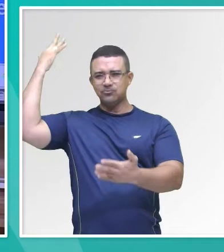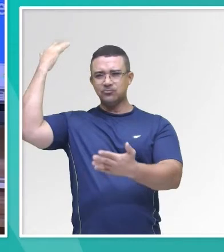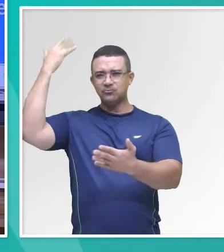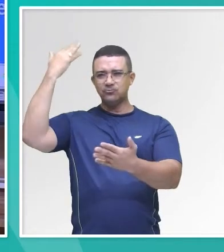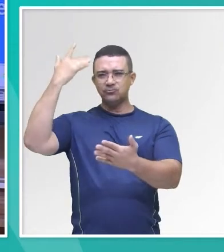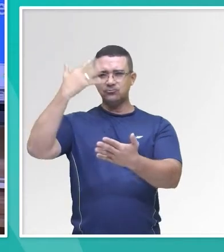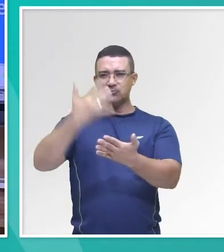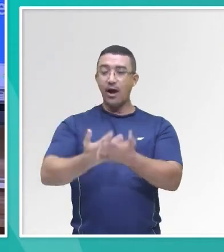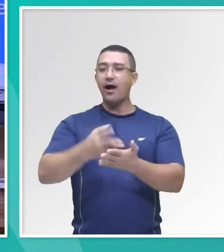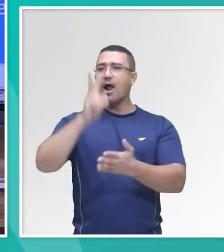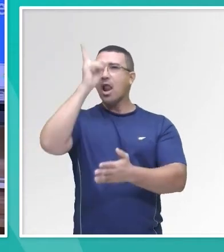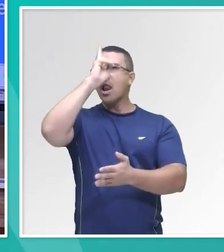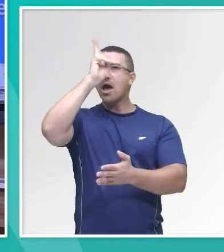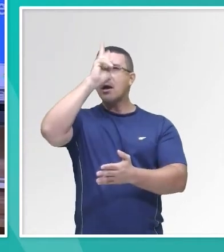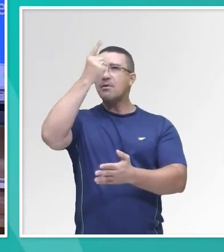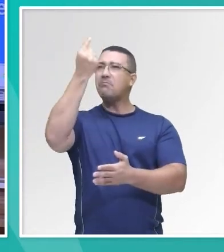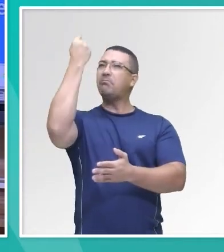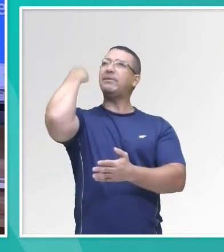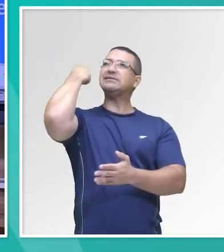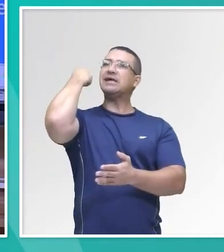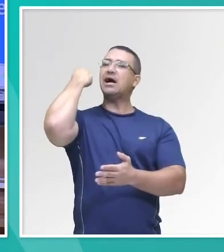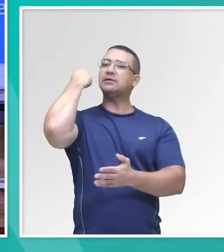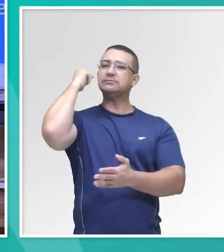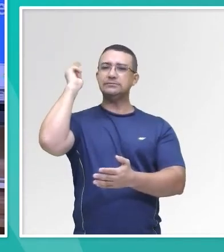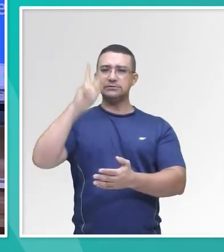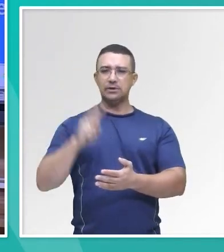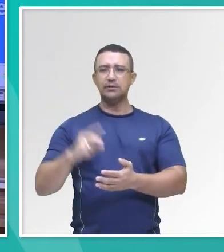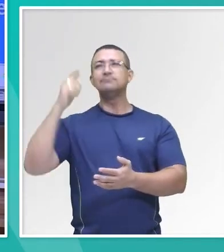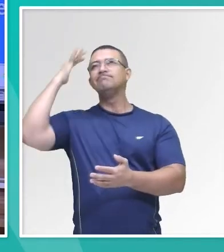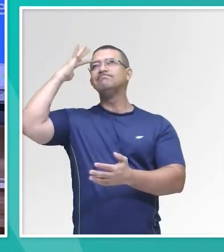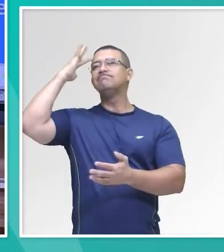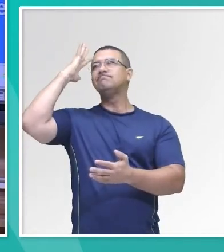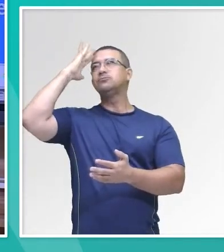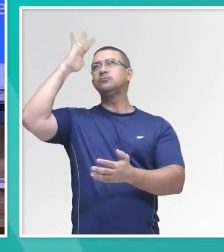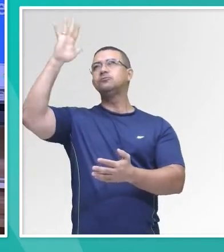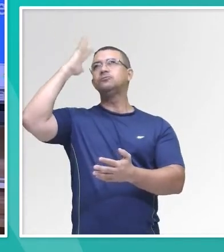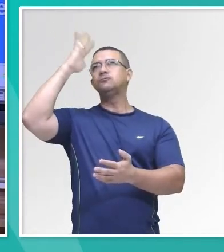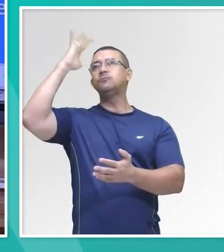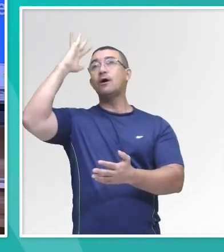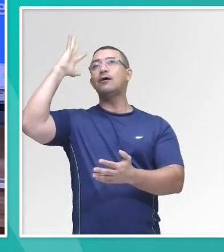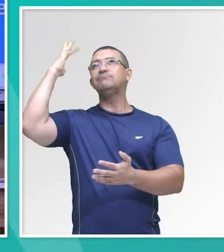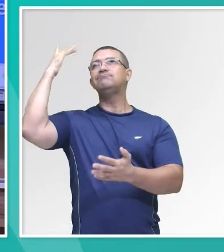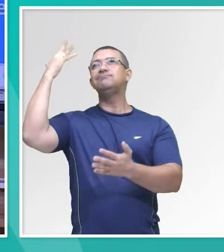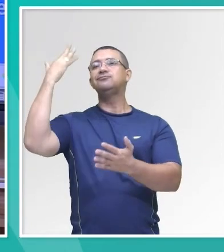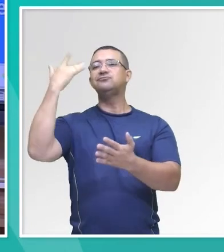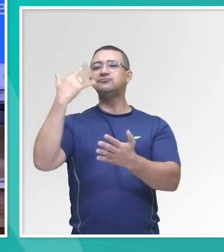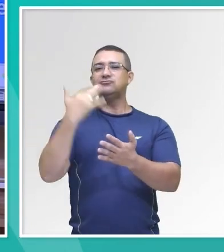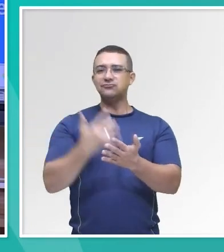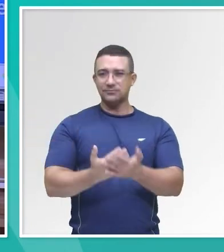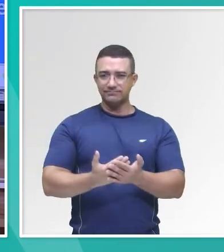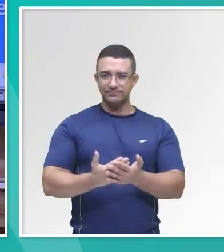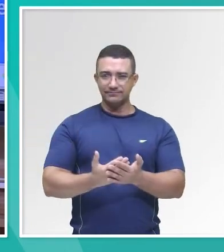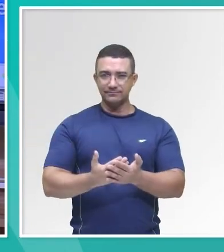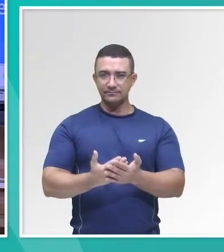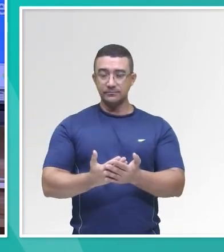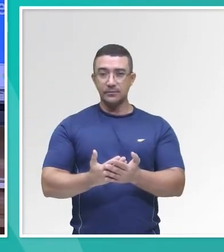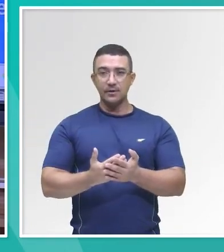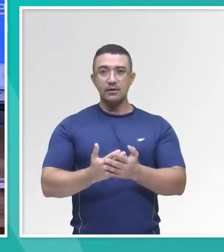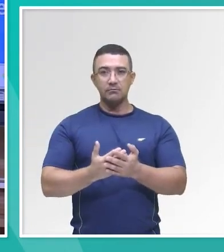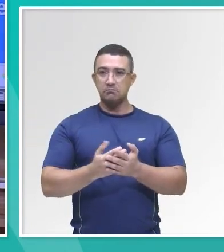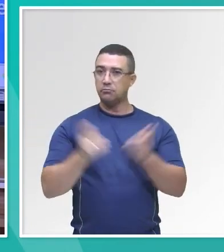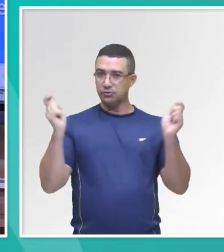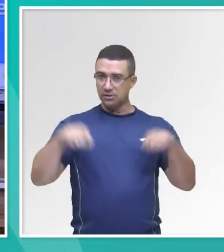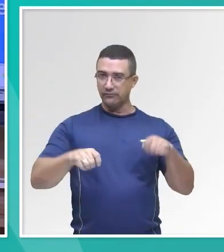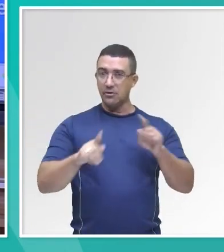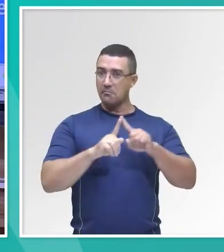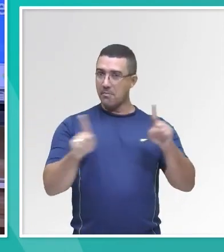contar uma história que se passou no passado. Se passou. Uma história que se passou. Na novela, não, ela vai ter sempre